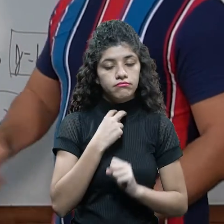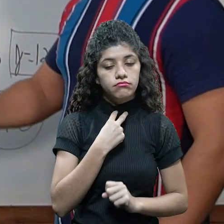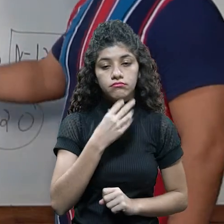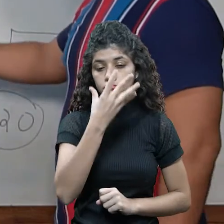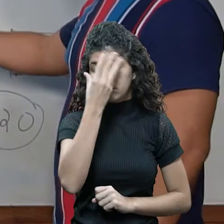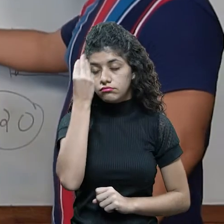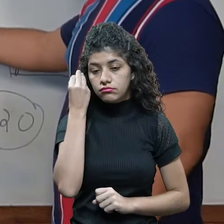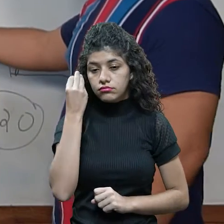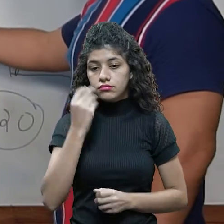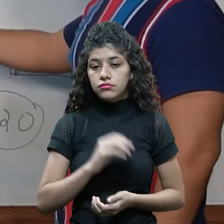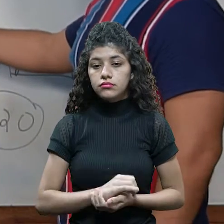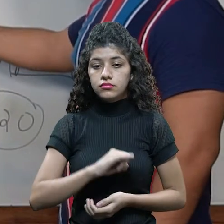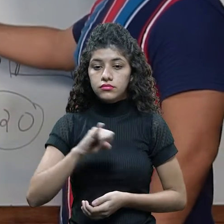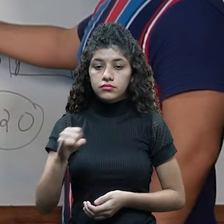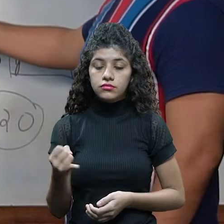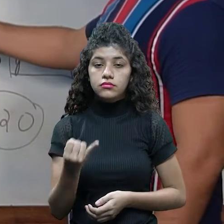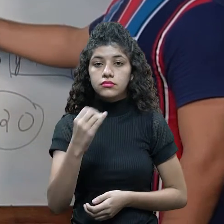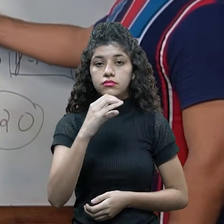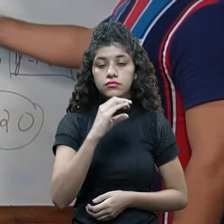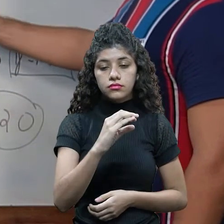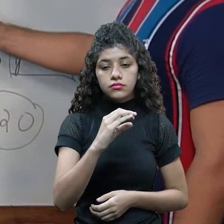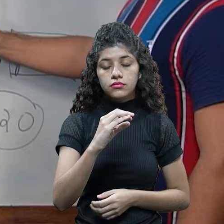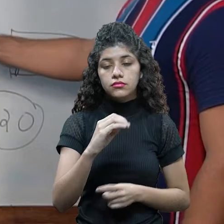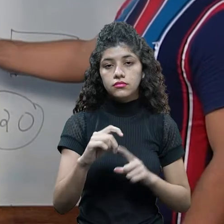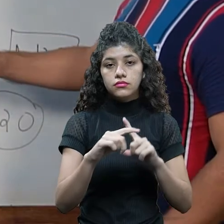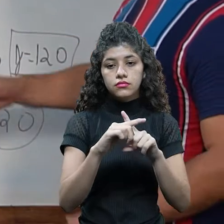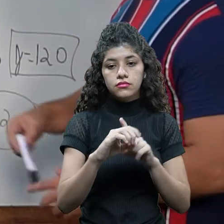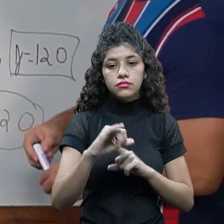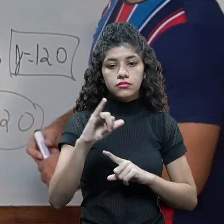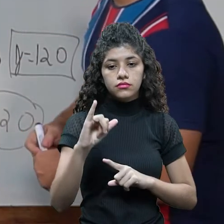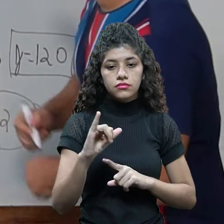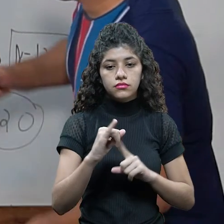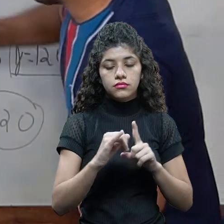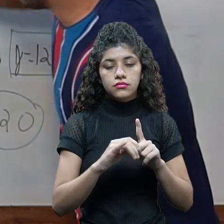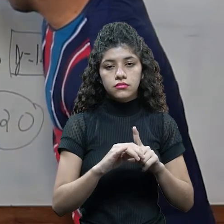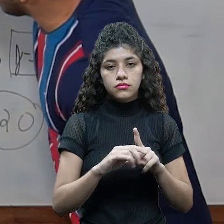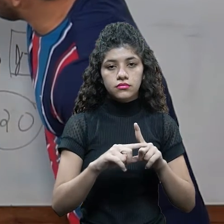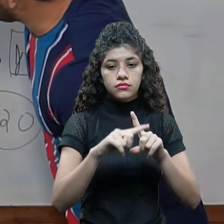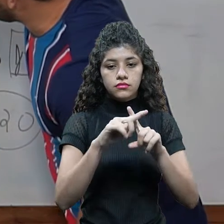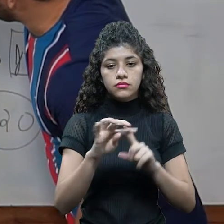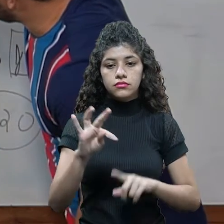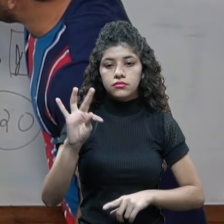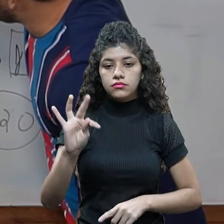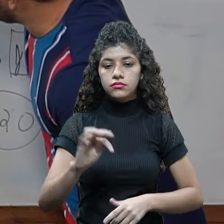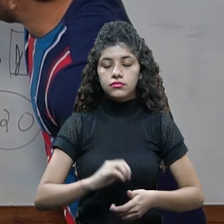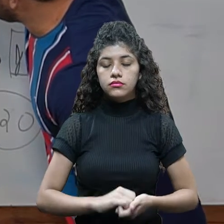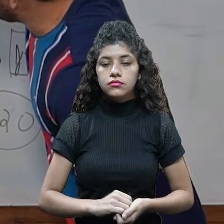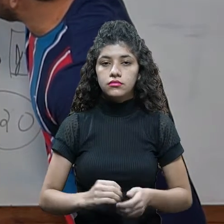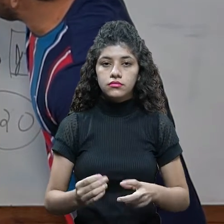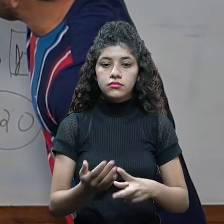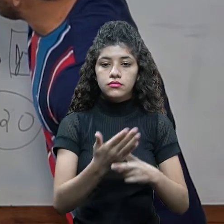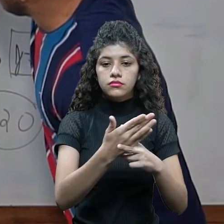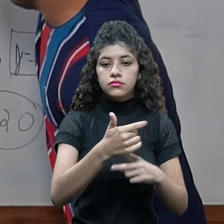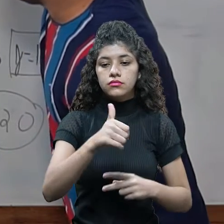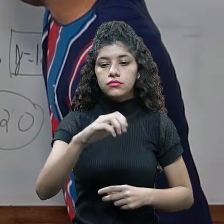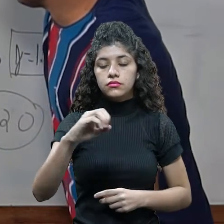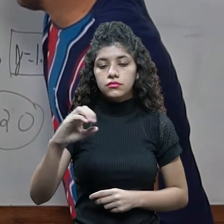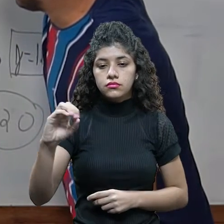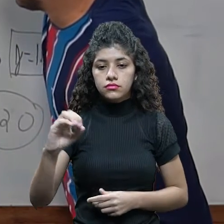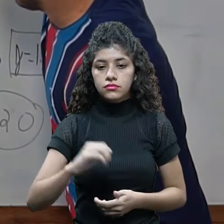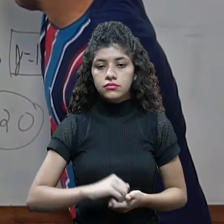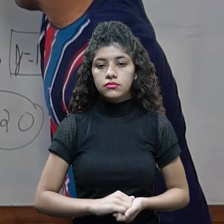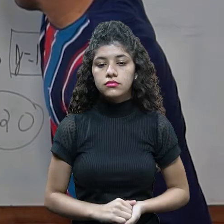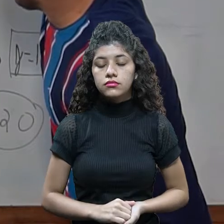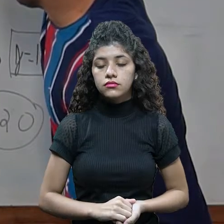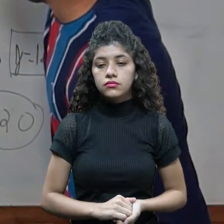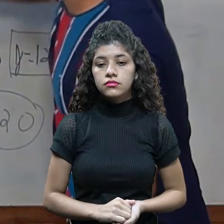esquecer. J é igual a C vezes I vezes T dividido por 100. Professor, o que é J? Juros. O que é